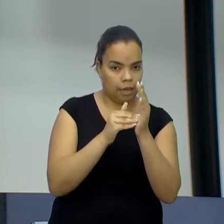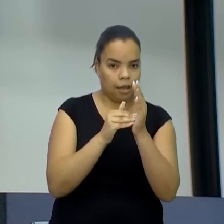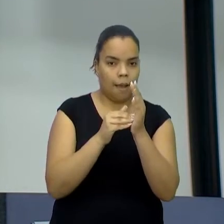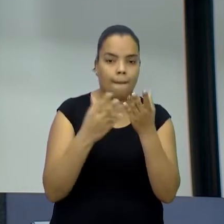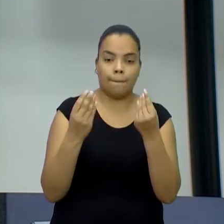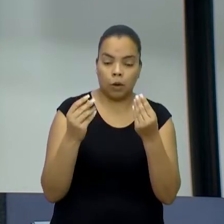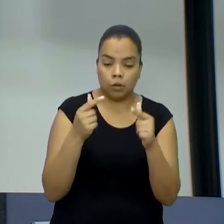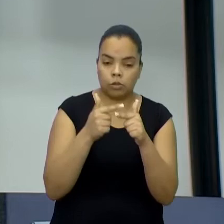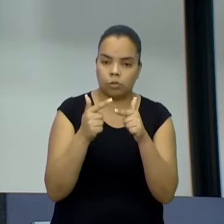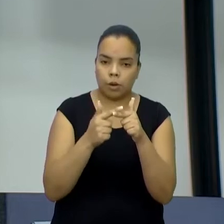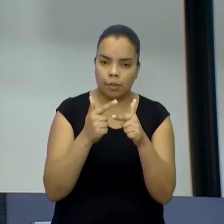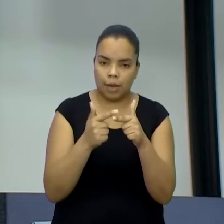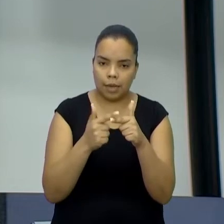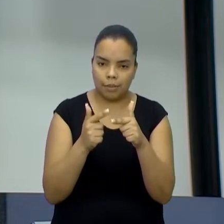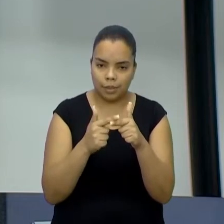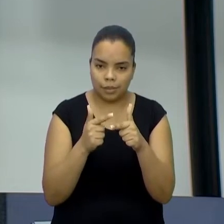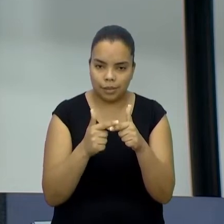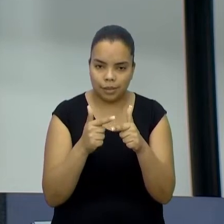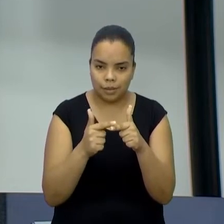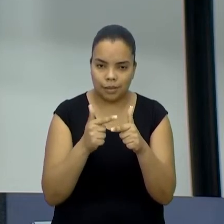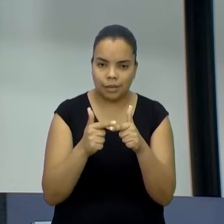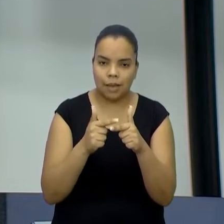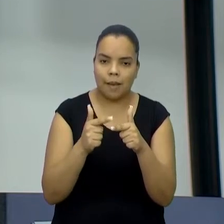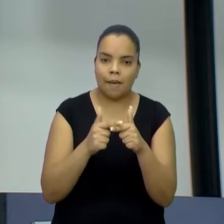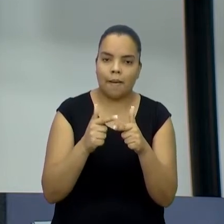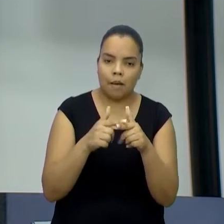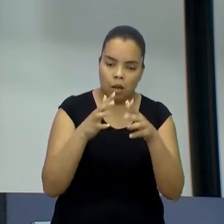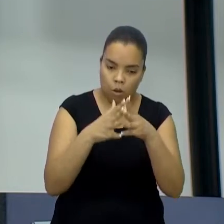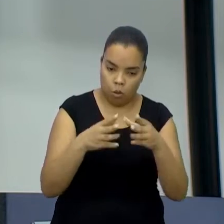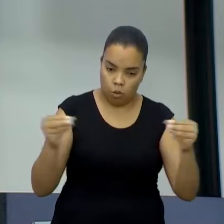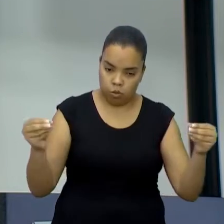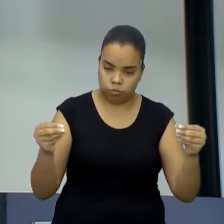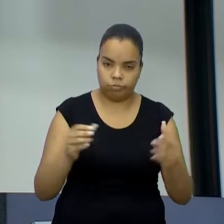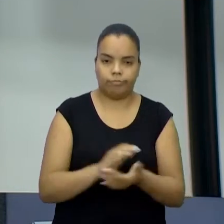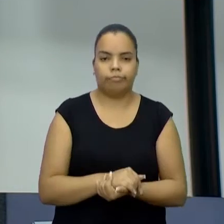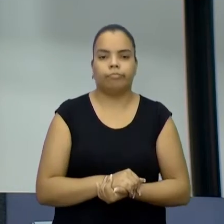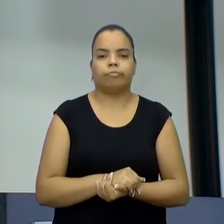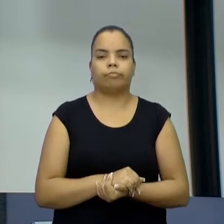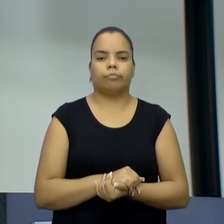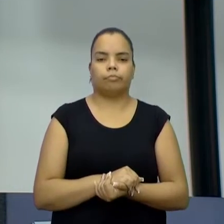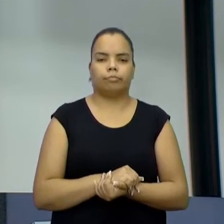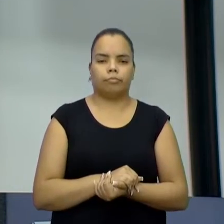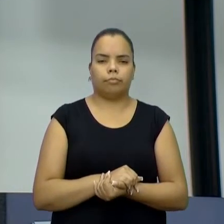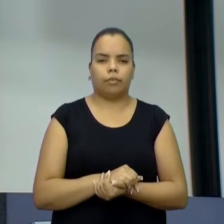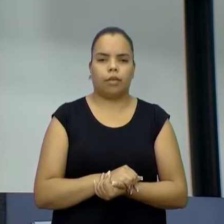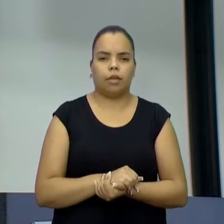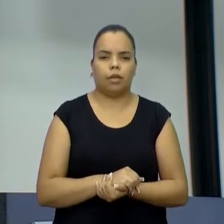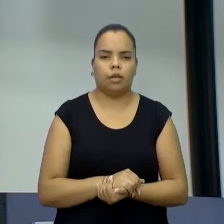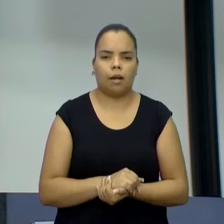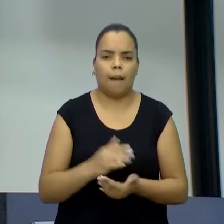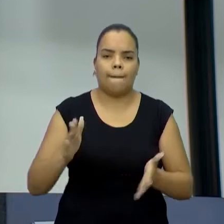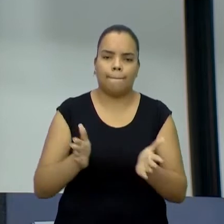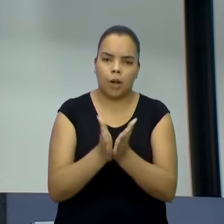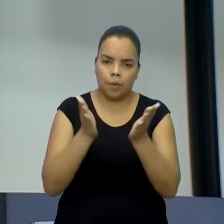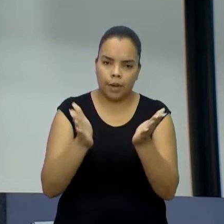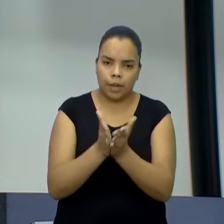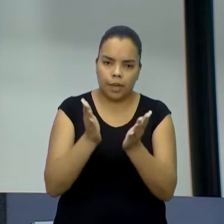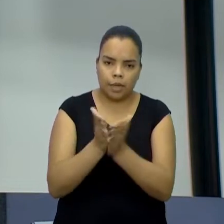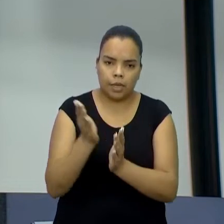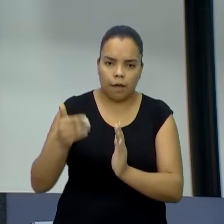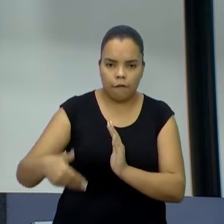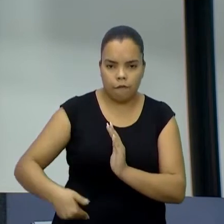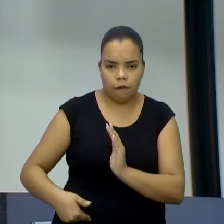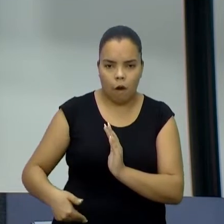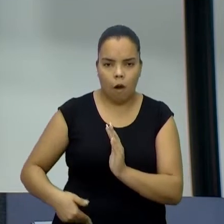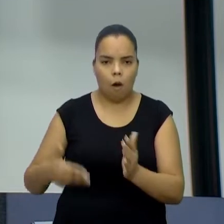daqueles problemas, ou em sua totalidade, sejam ali resolvidos, né? Falamos das questões de pobreza, das questões de